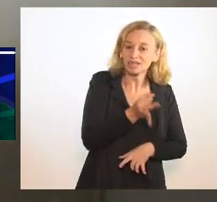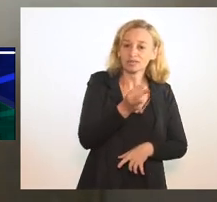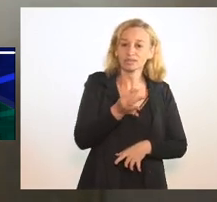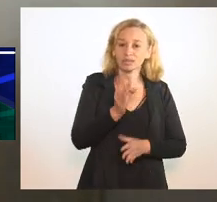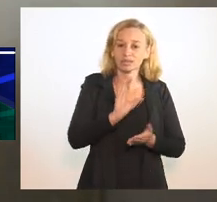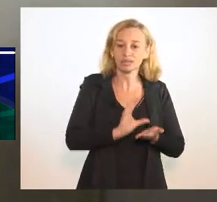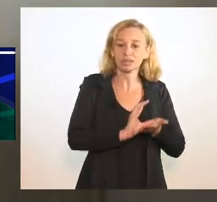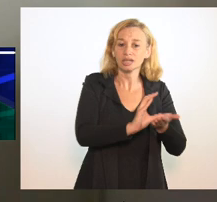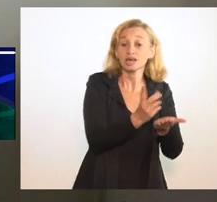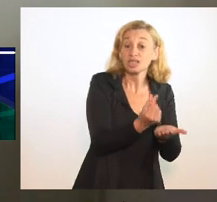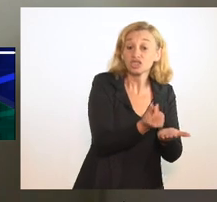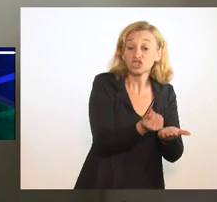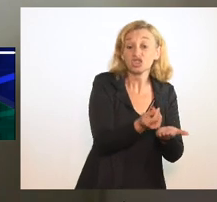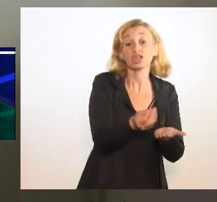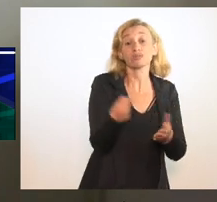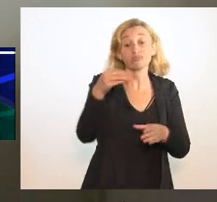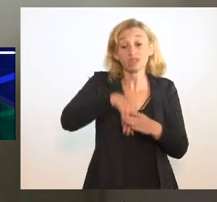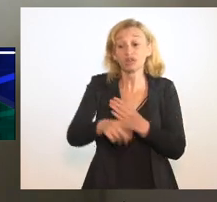dinheiro na nossa economia,